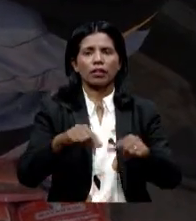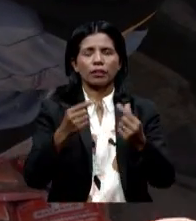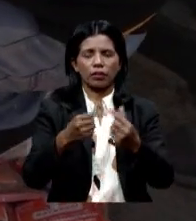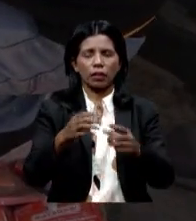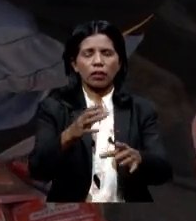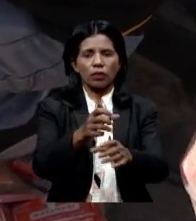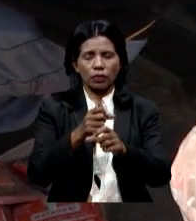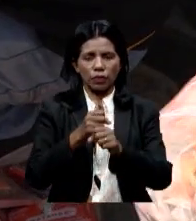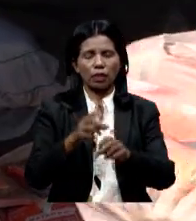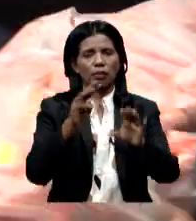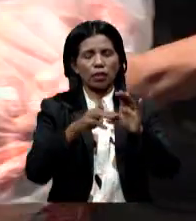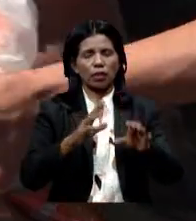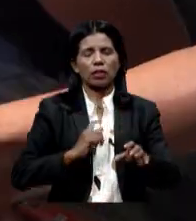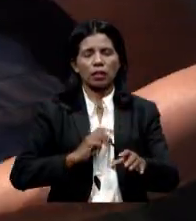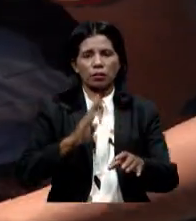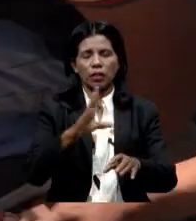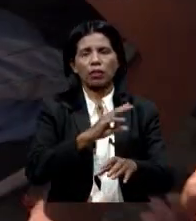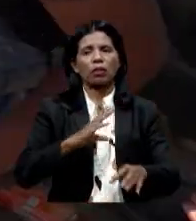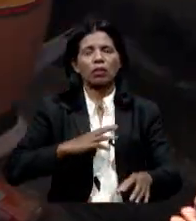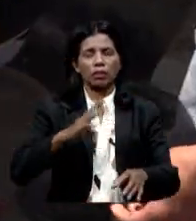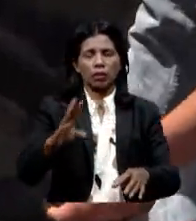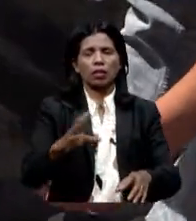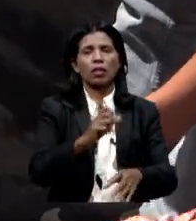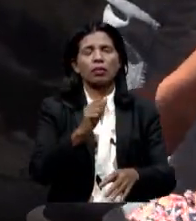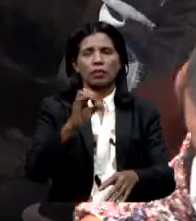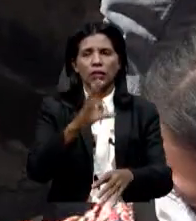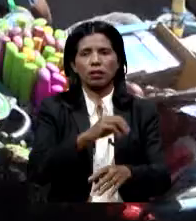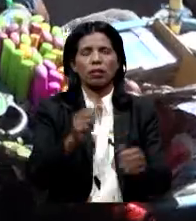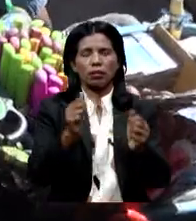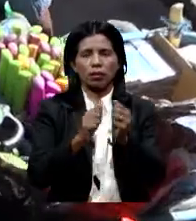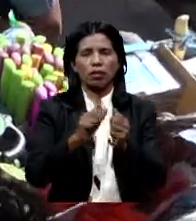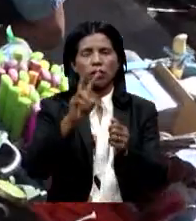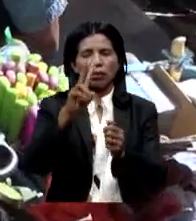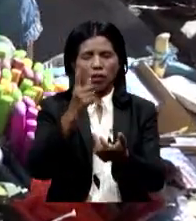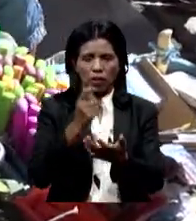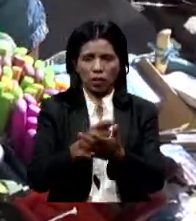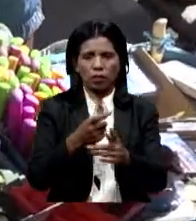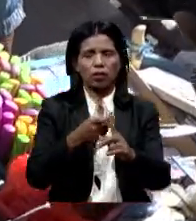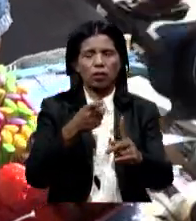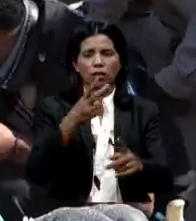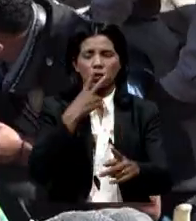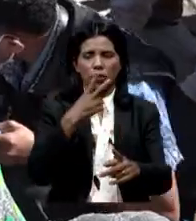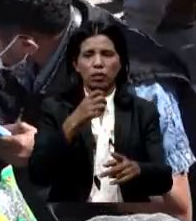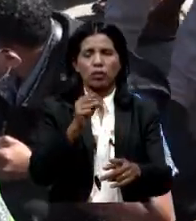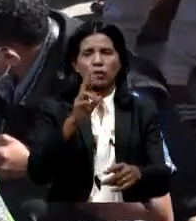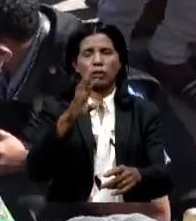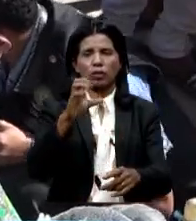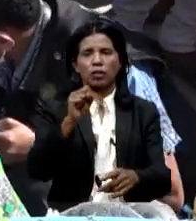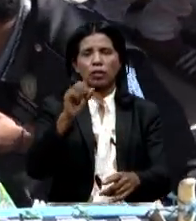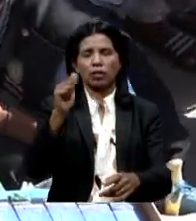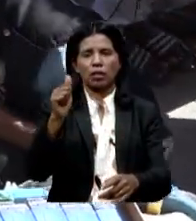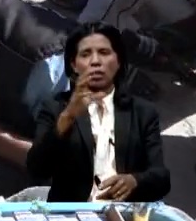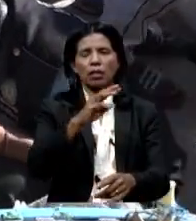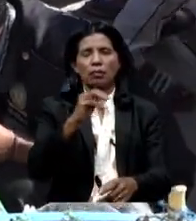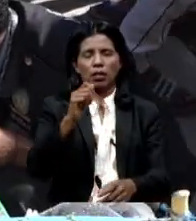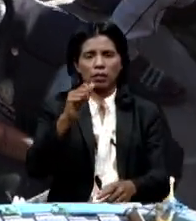mercado taibesi no Comoro, dadaune a IFESA segura hela o total rihun rua risin, composto husi Surya, S, Malboro,